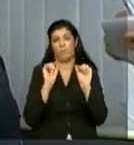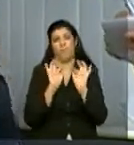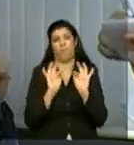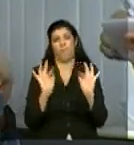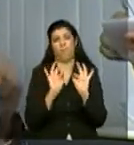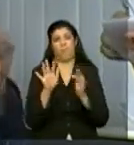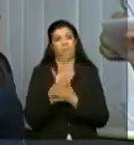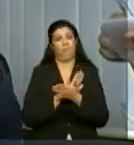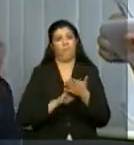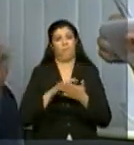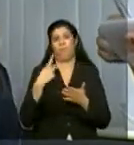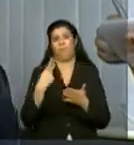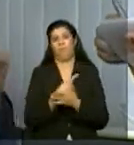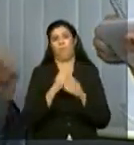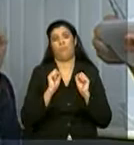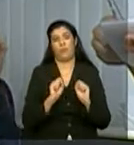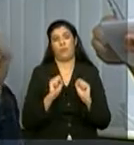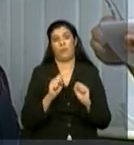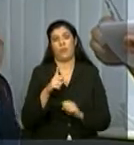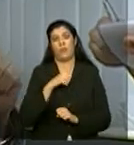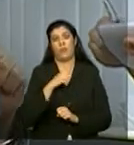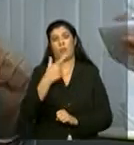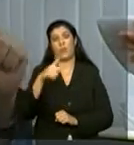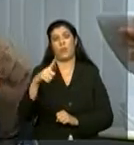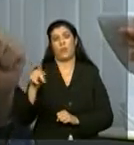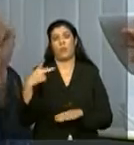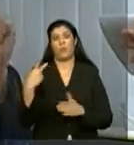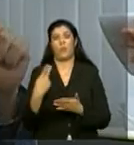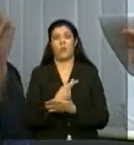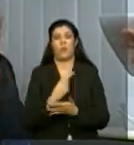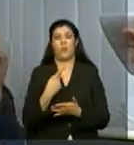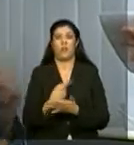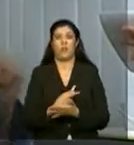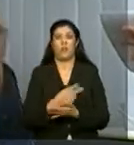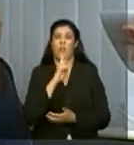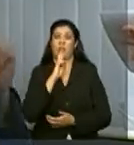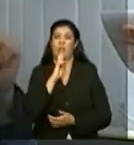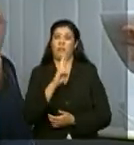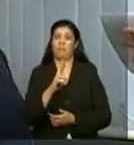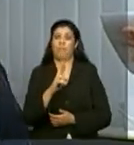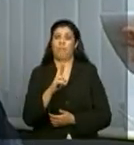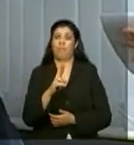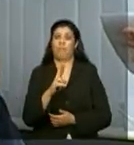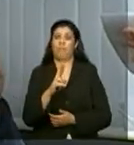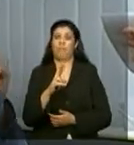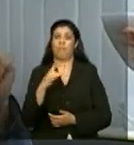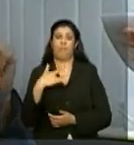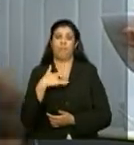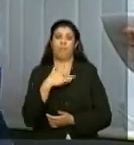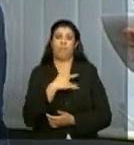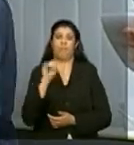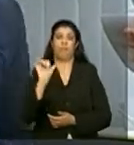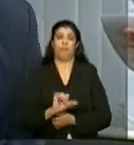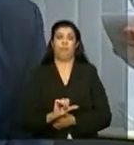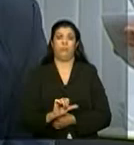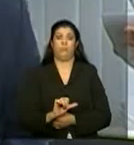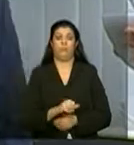nenhum caso poderia ter um efeito negativo sobre essa luta